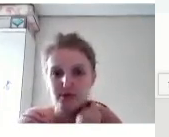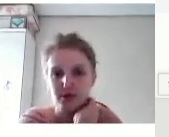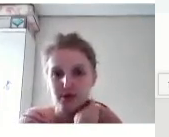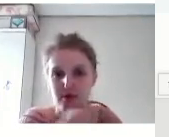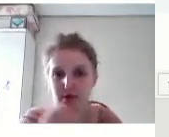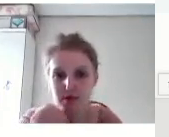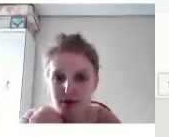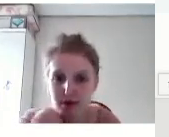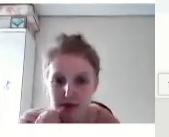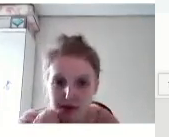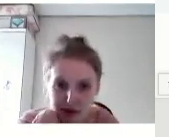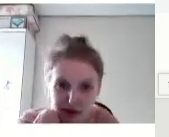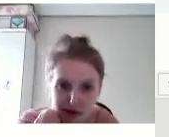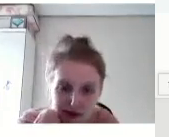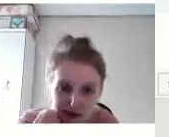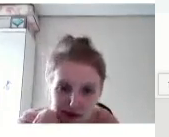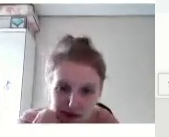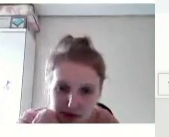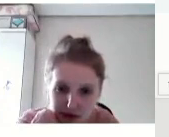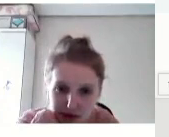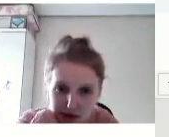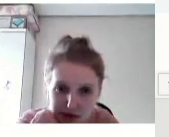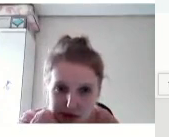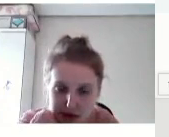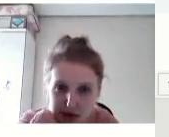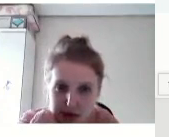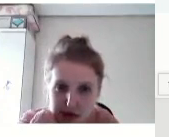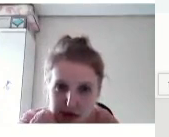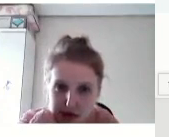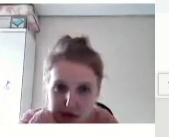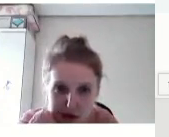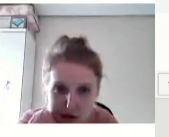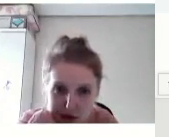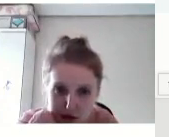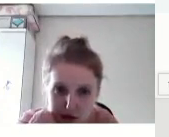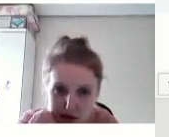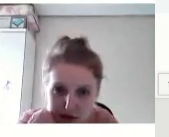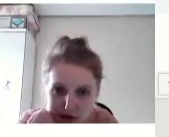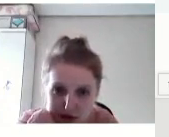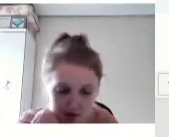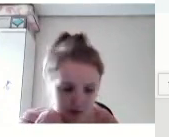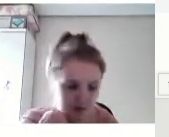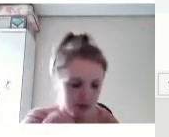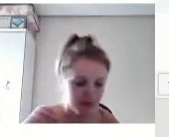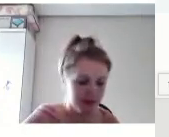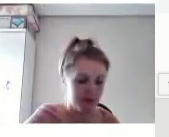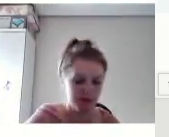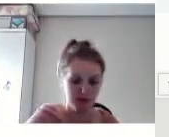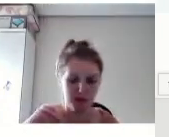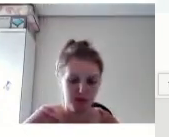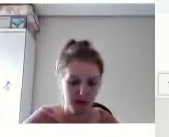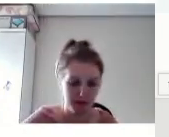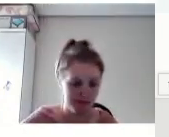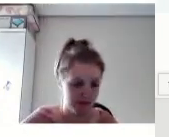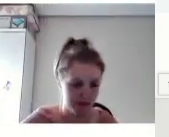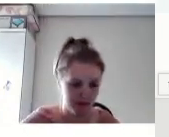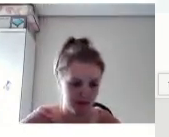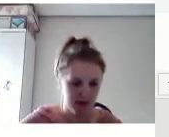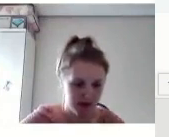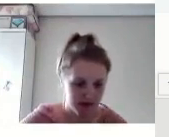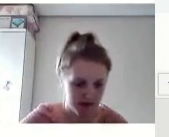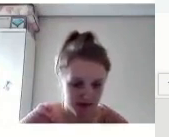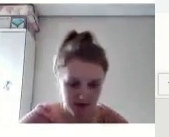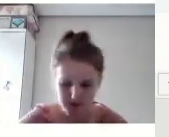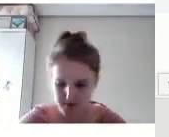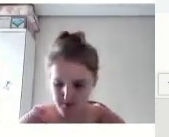Tá? Isso nos ajuda a compactar um pouco a escrita destes dois termos